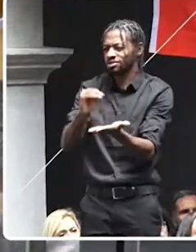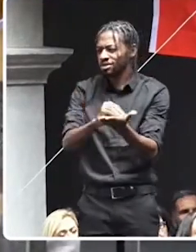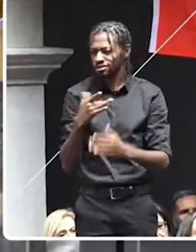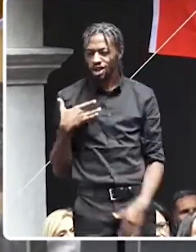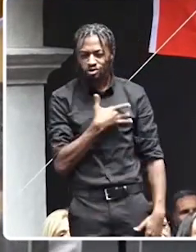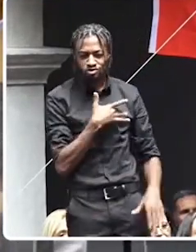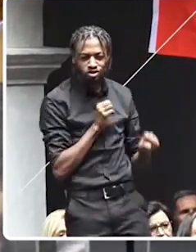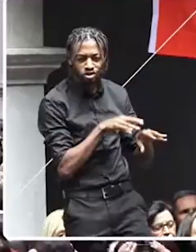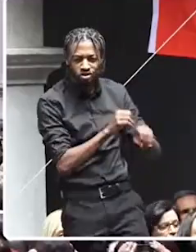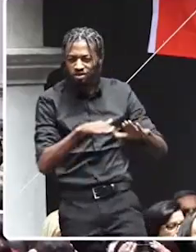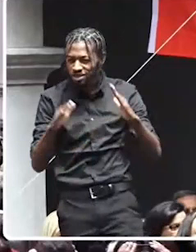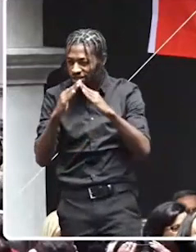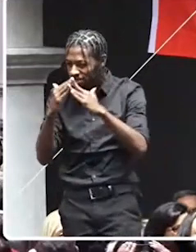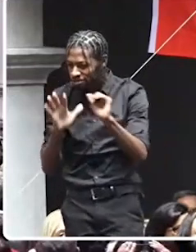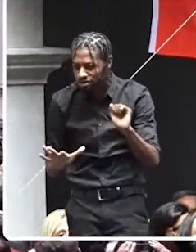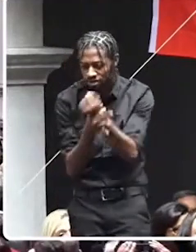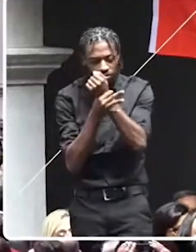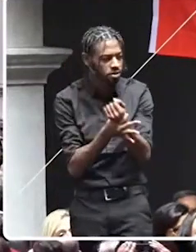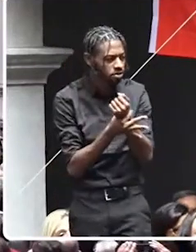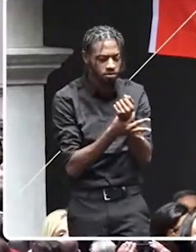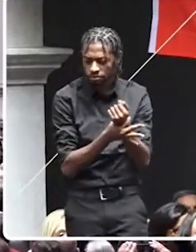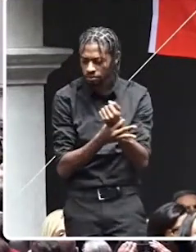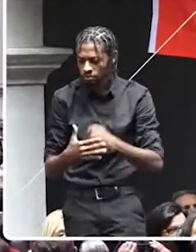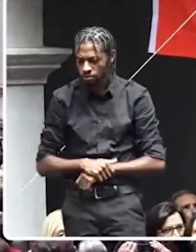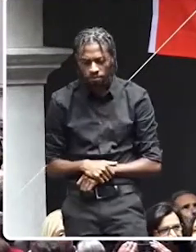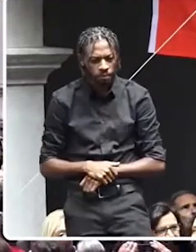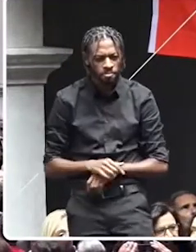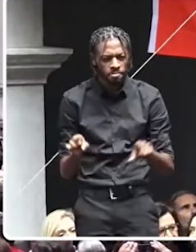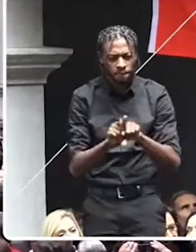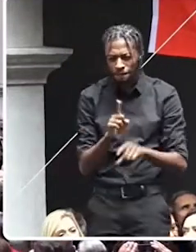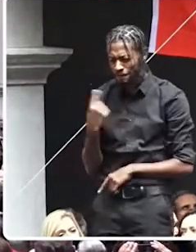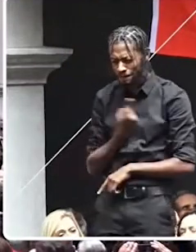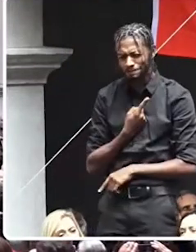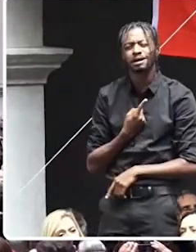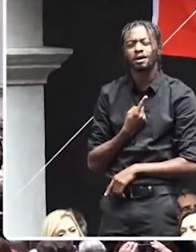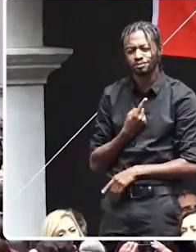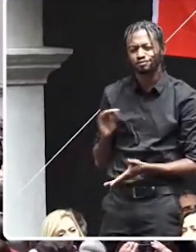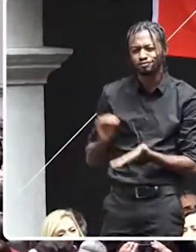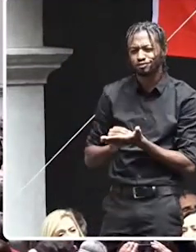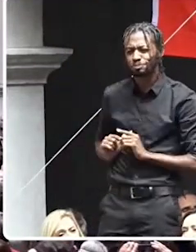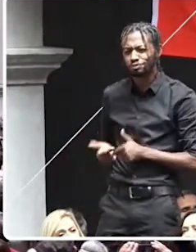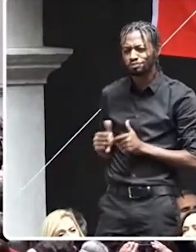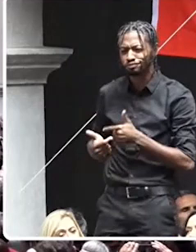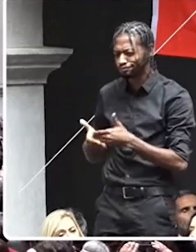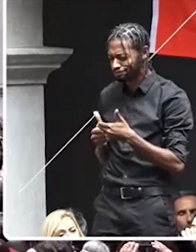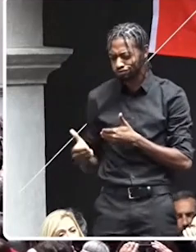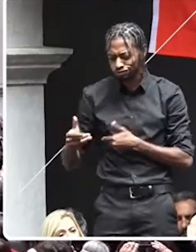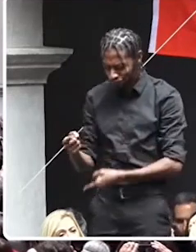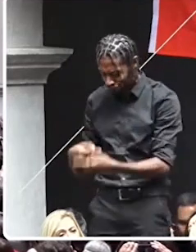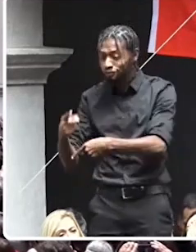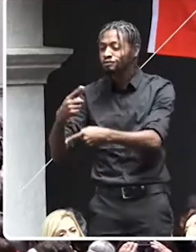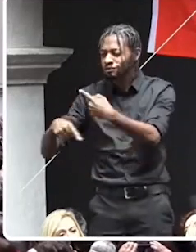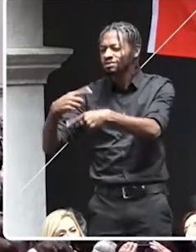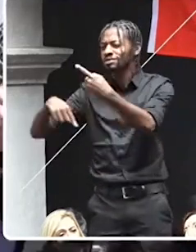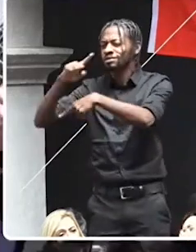educação, habitação e segurança pública. Temos muito a caminhar no desenvolvimento das nossas potencialidades